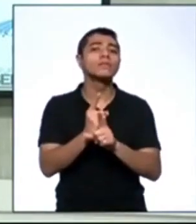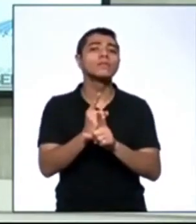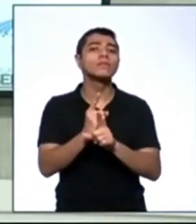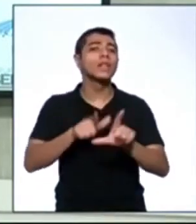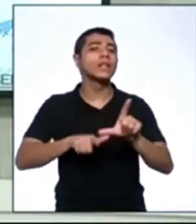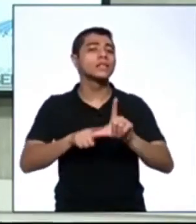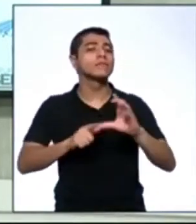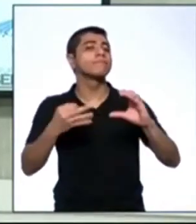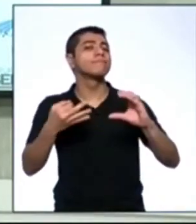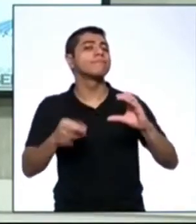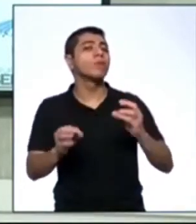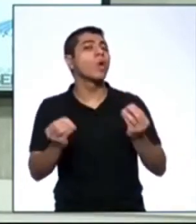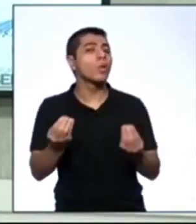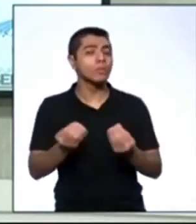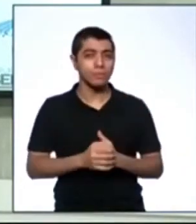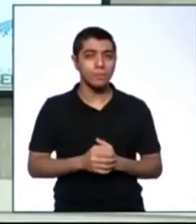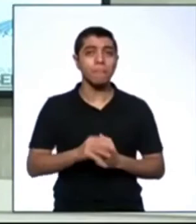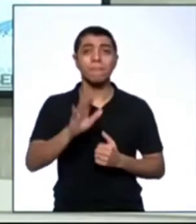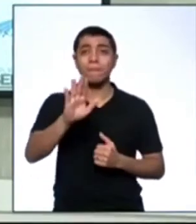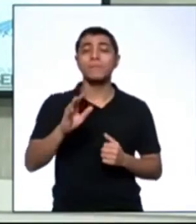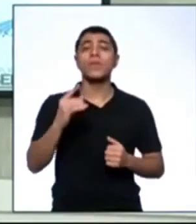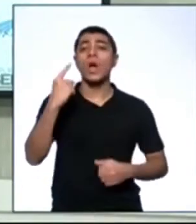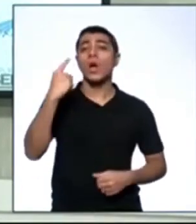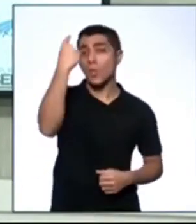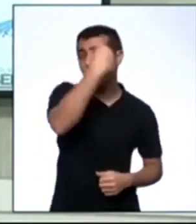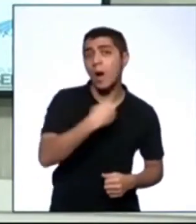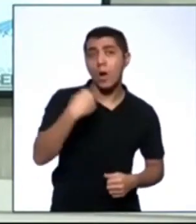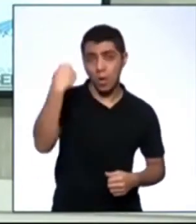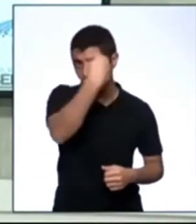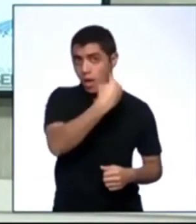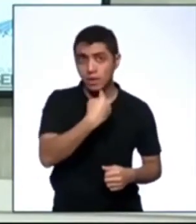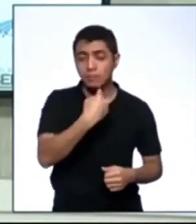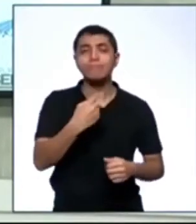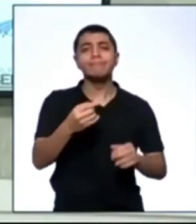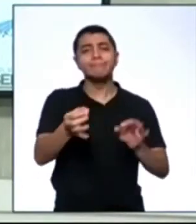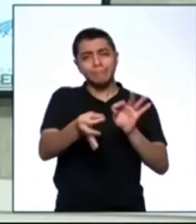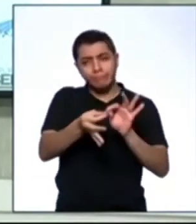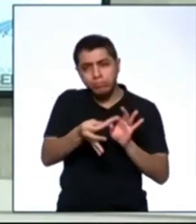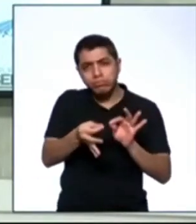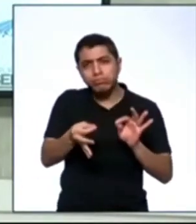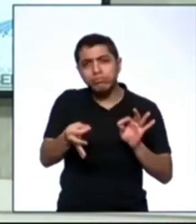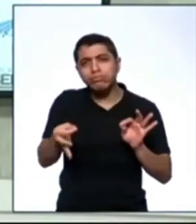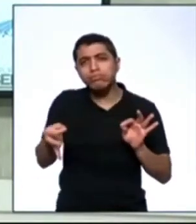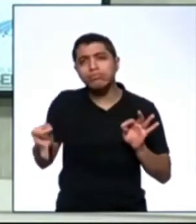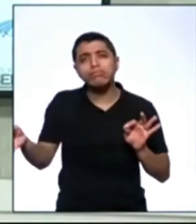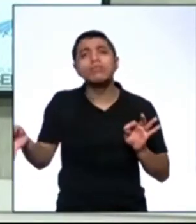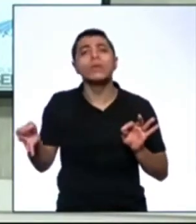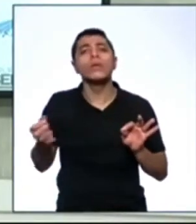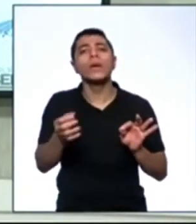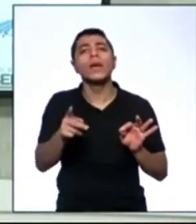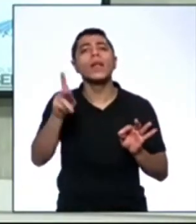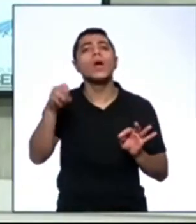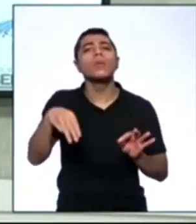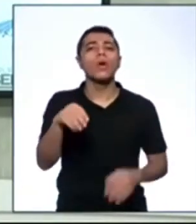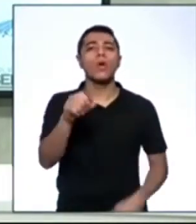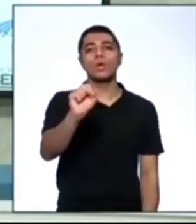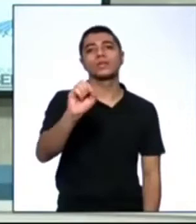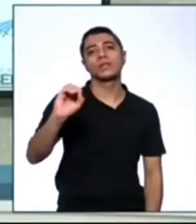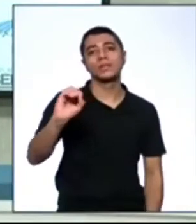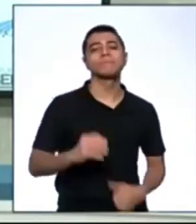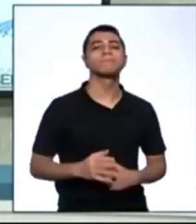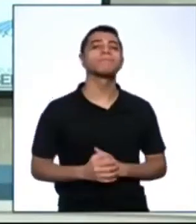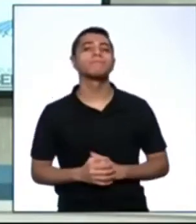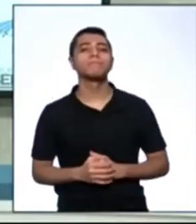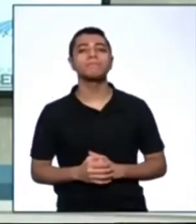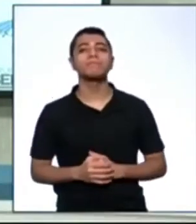por hora? Em 1 hora, percorre 80 km. É o que ele precisa percorrer na primeira etapa. E a segunda velocidade é